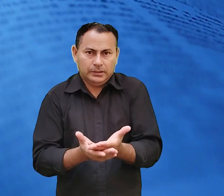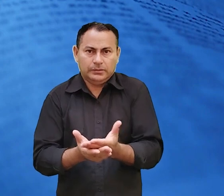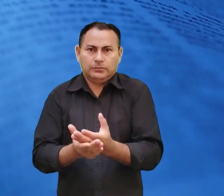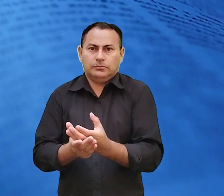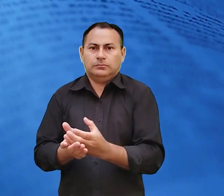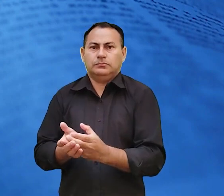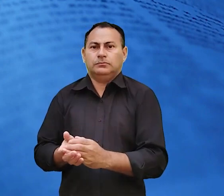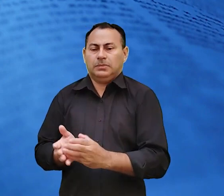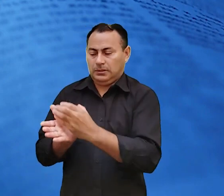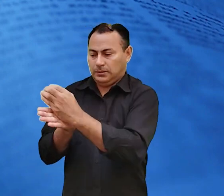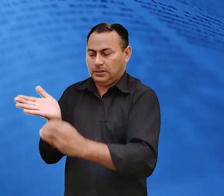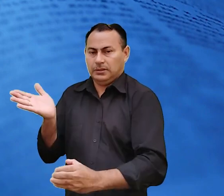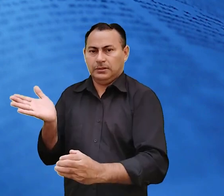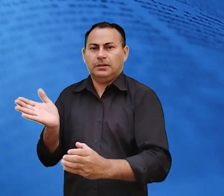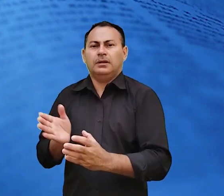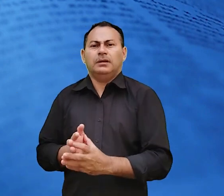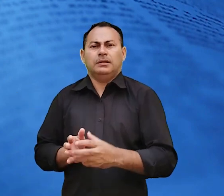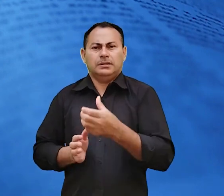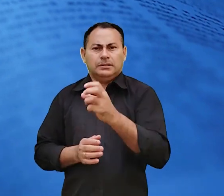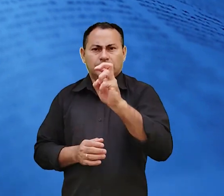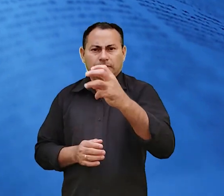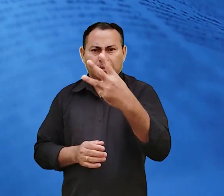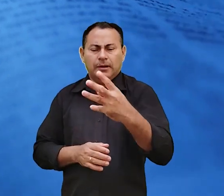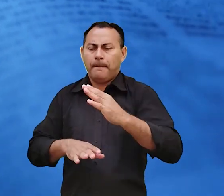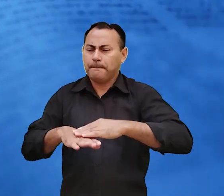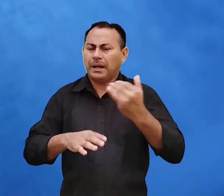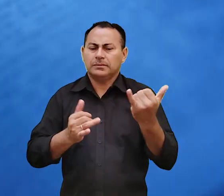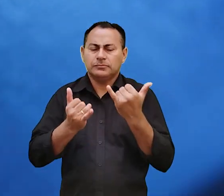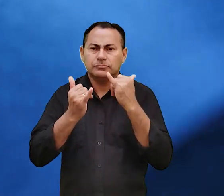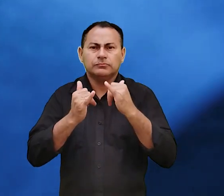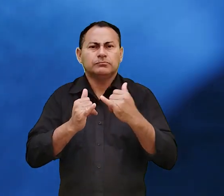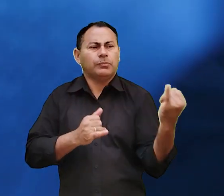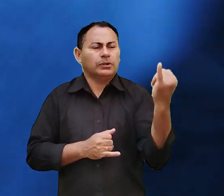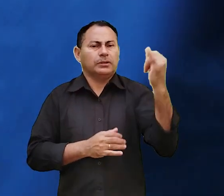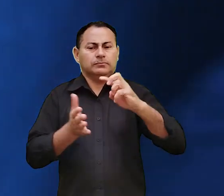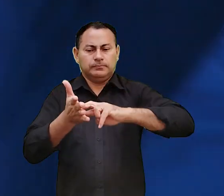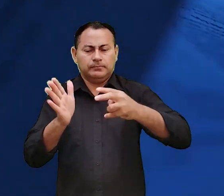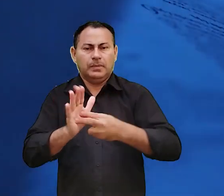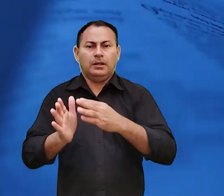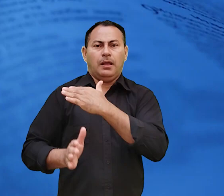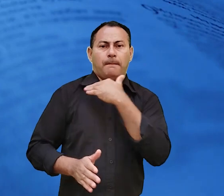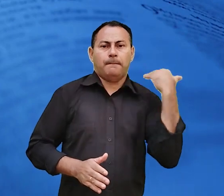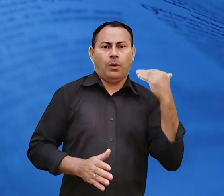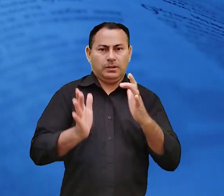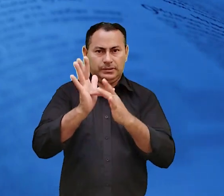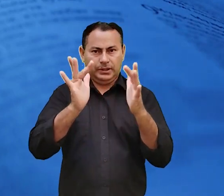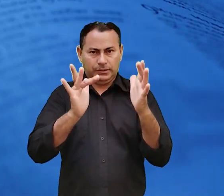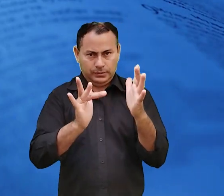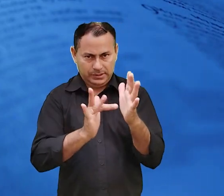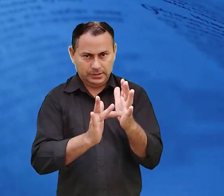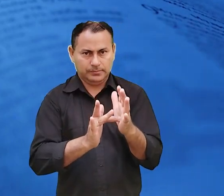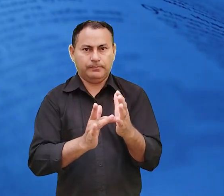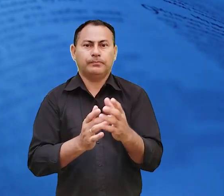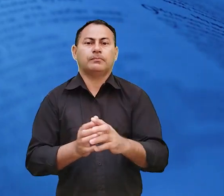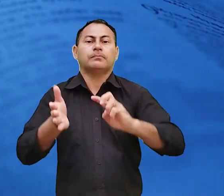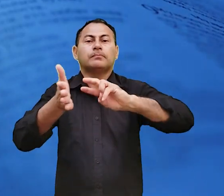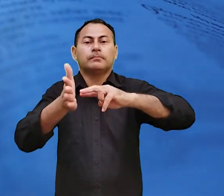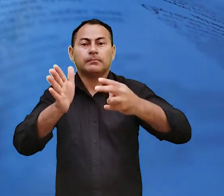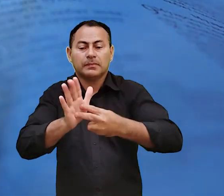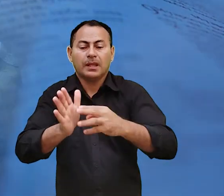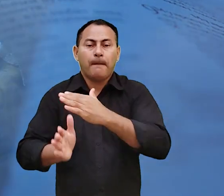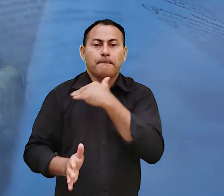esse capítulo seja uma das passagens bíblicas mais importantes a respeito do significado da morte de Jesus Cristo.